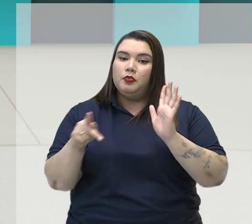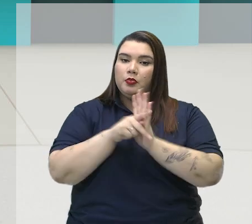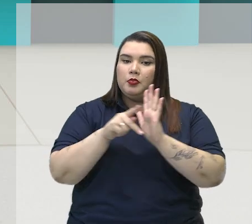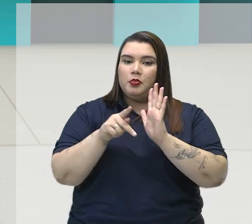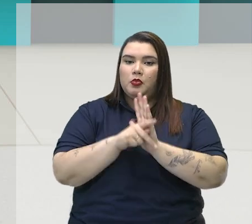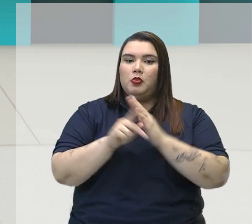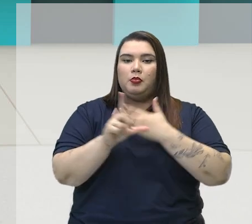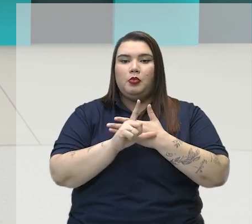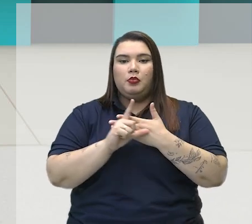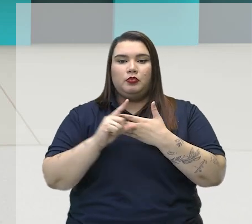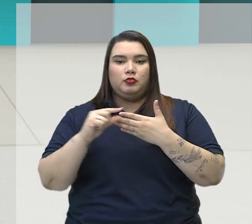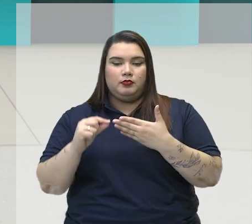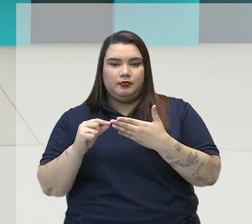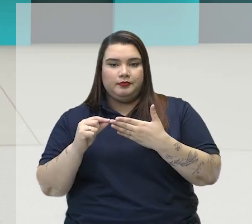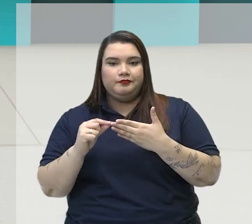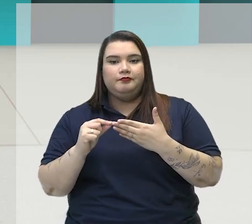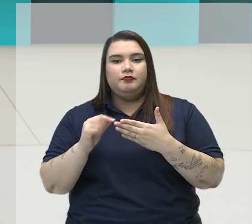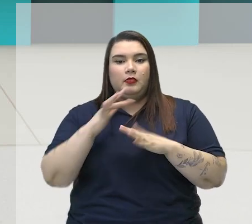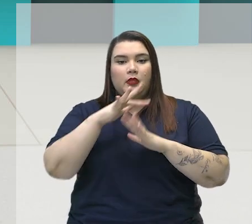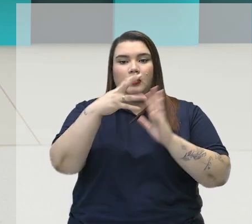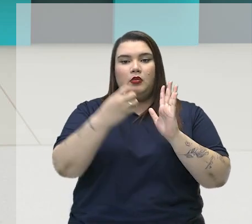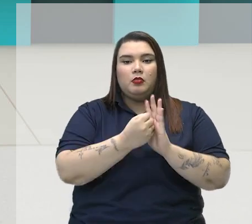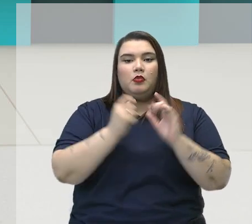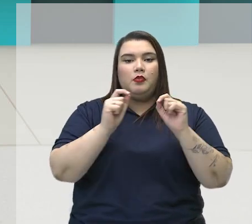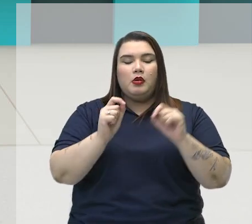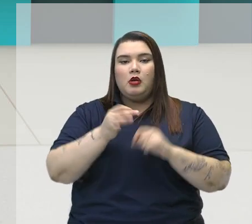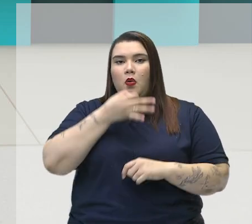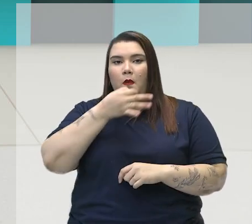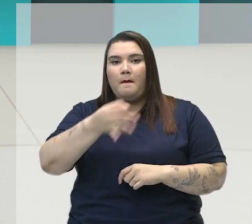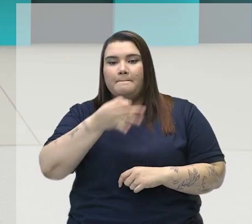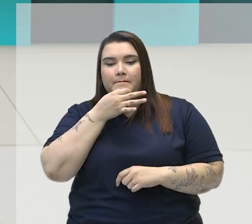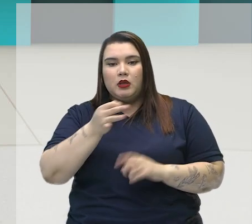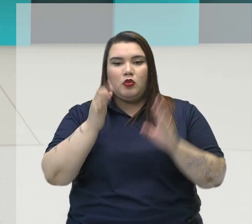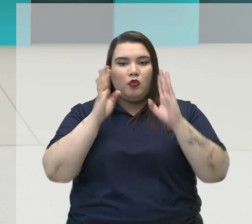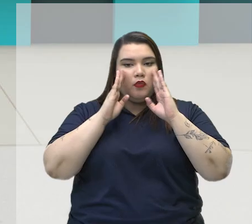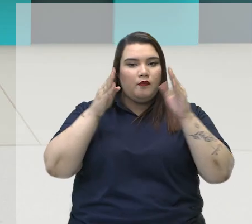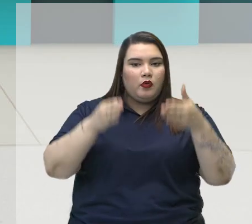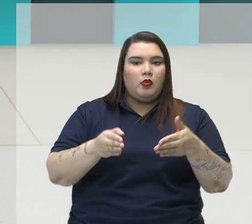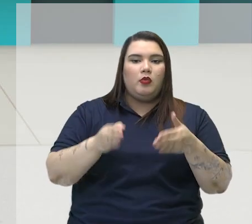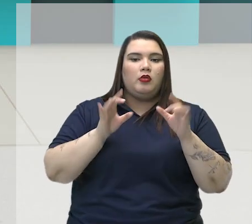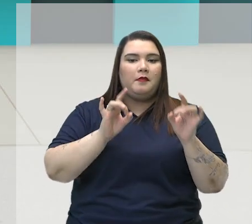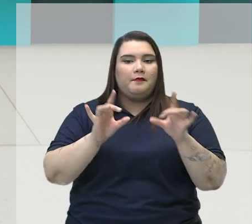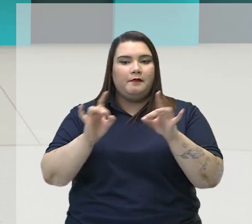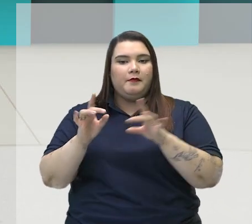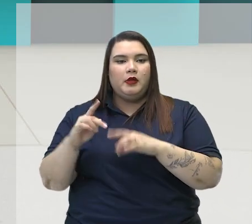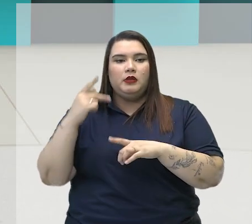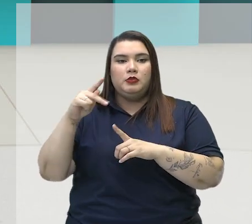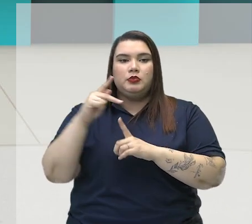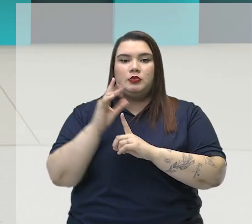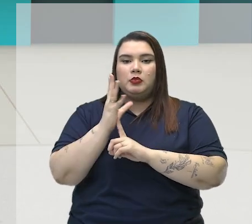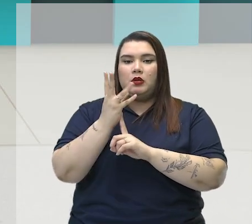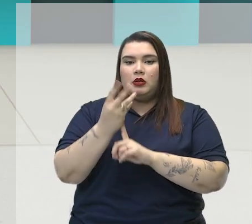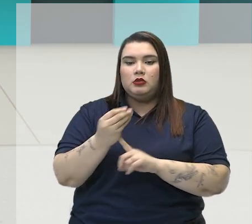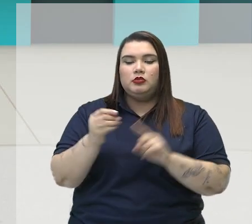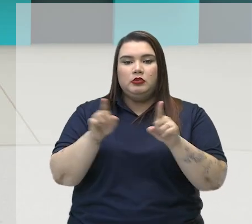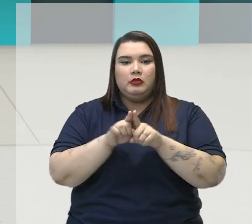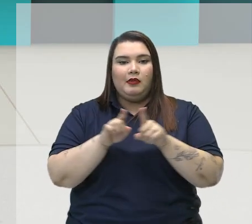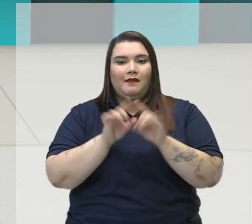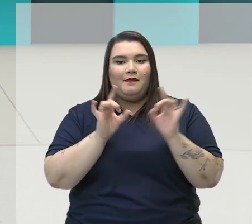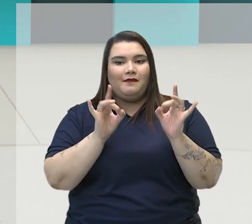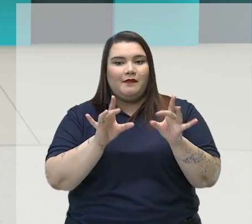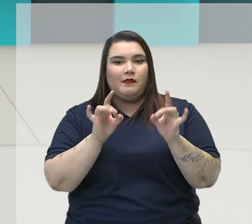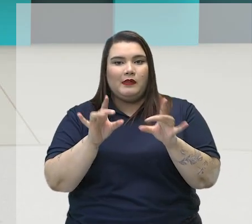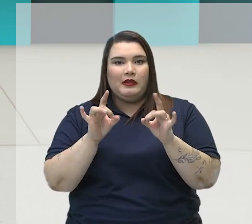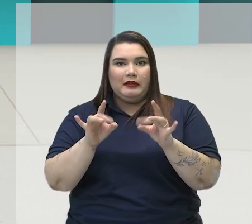artístico performático do próprio Bansky, simbolizando uma crítica direta ao mercado da arte e